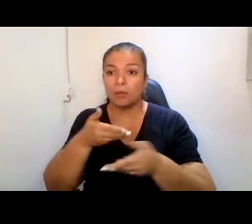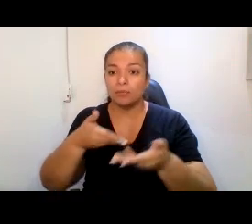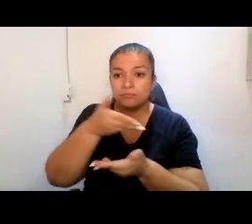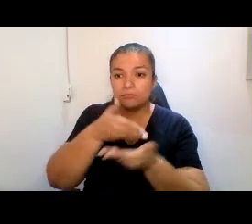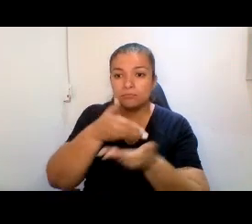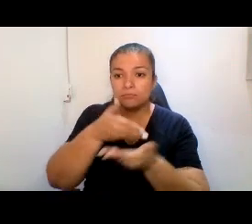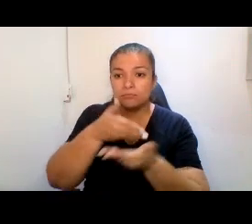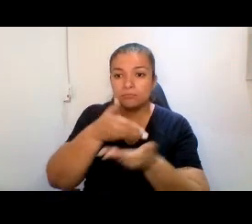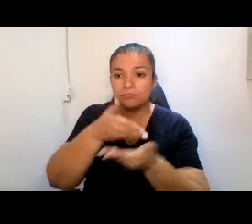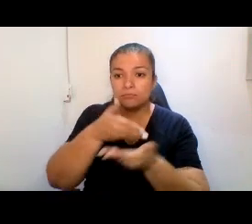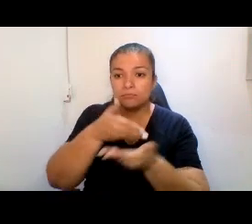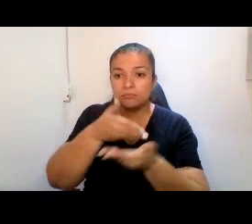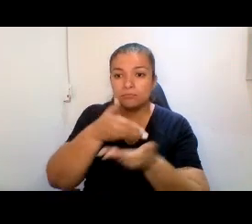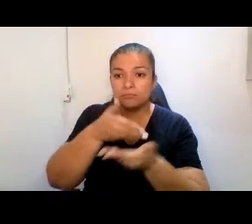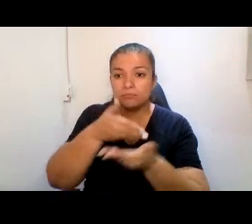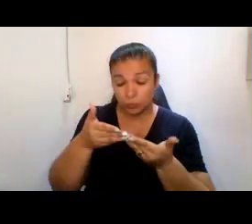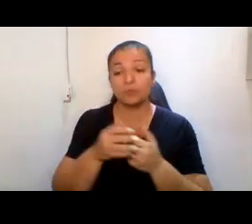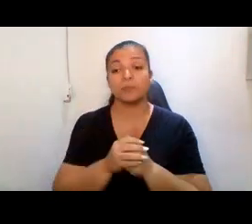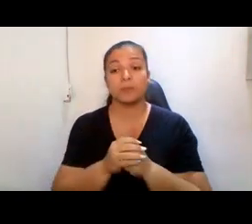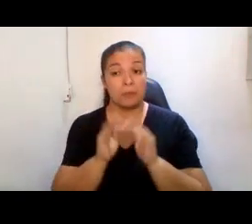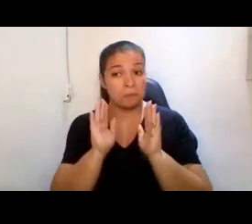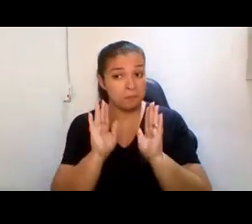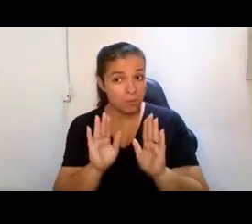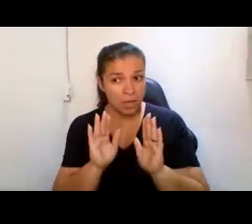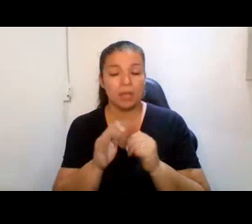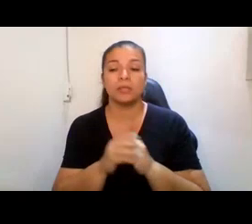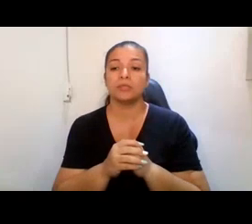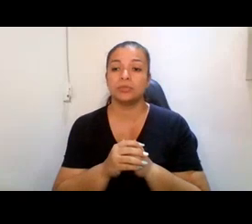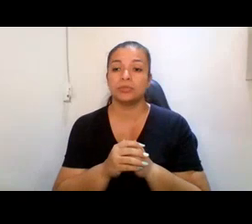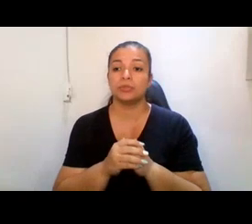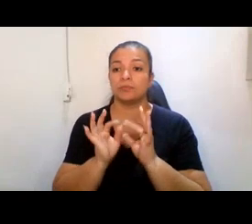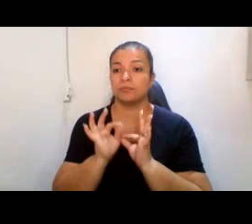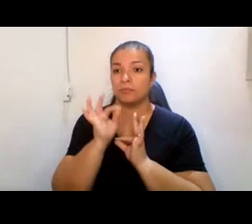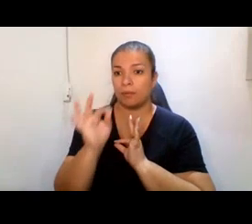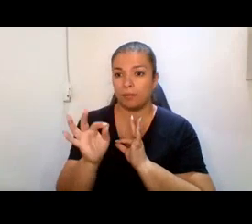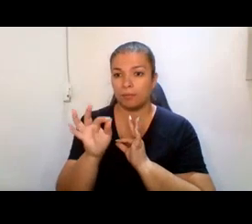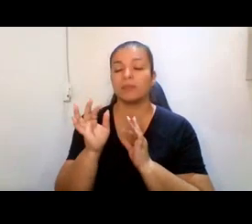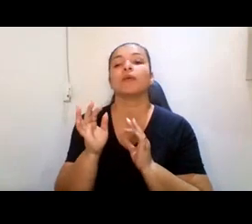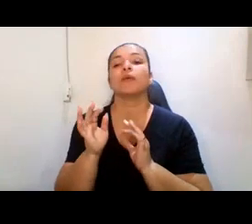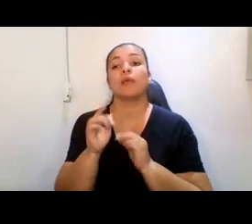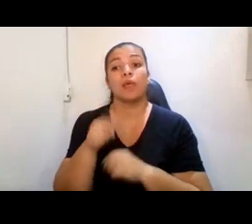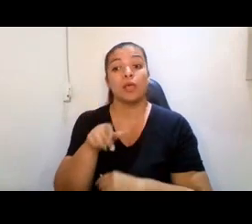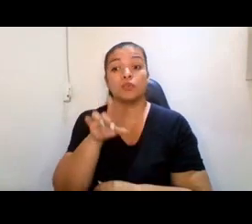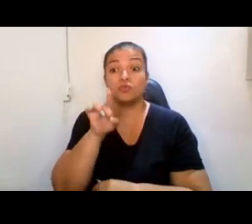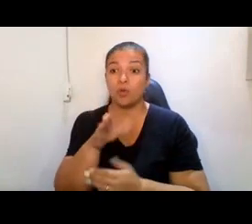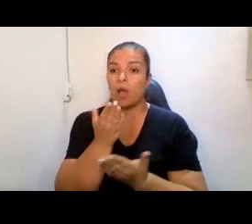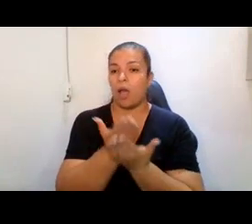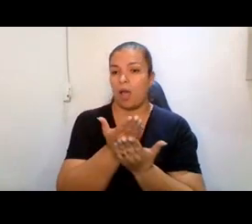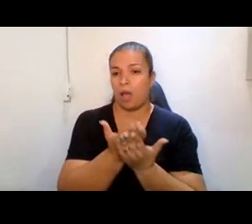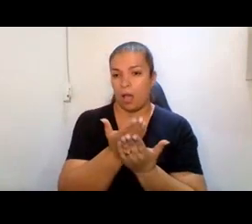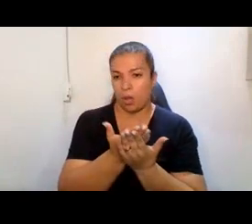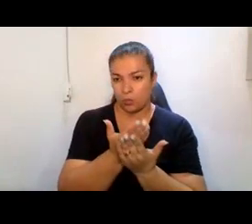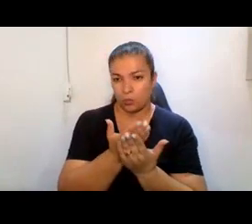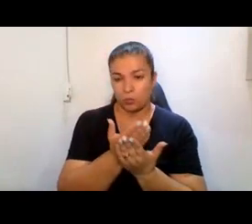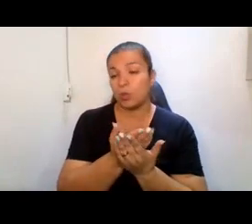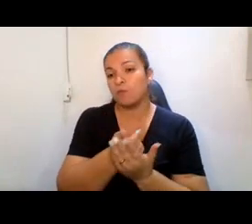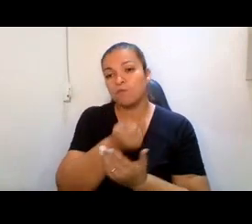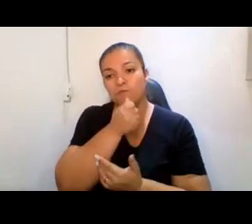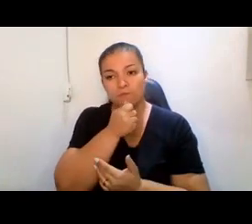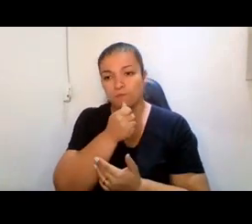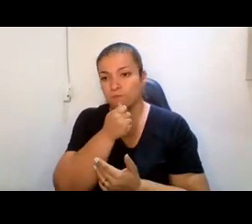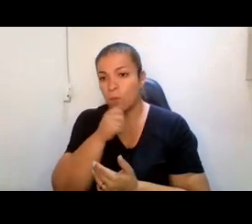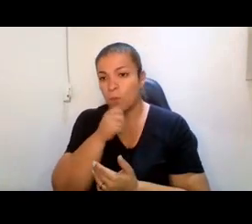pessoa, mas na EAD, em muitos cursos, ela é só a aula sem nenhum contato com o